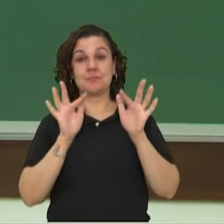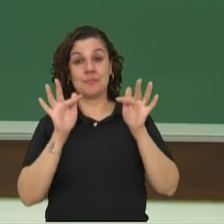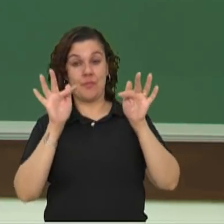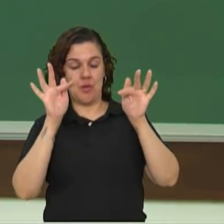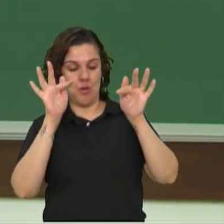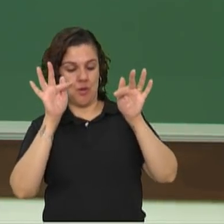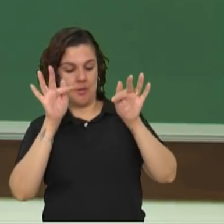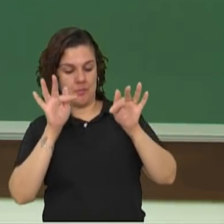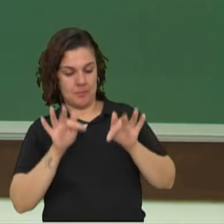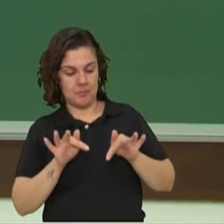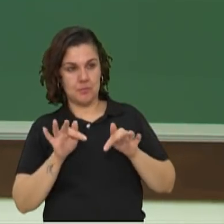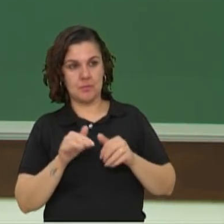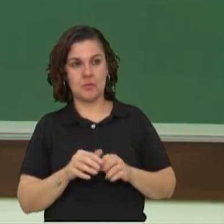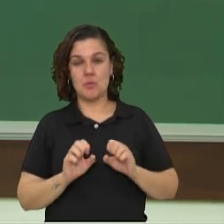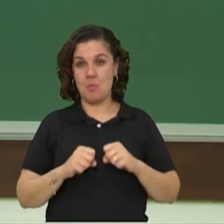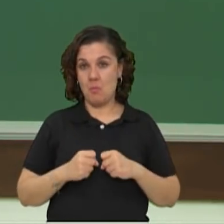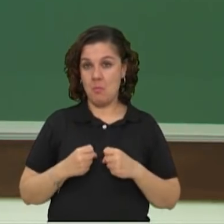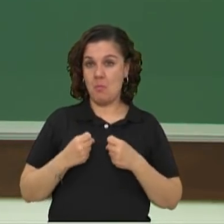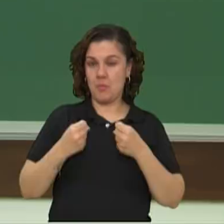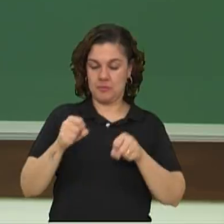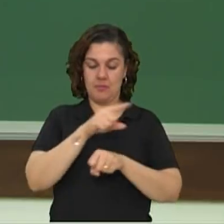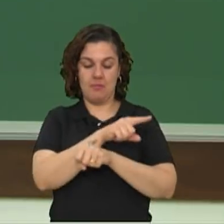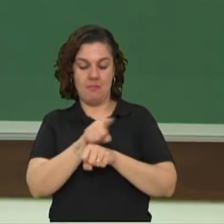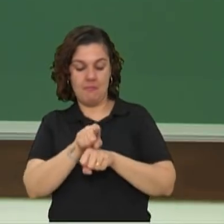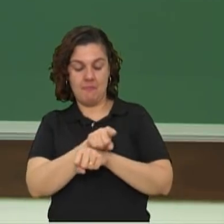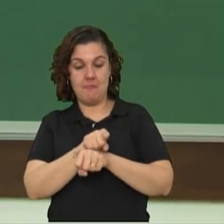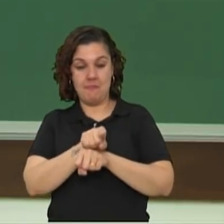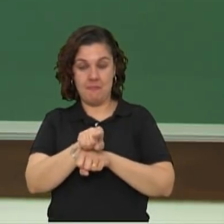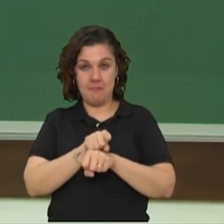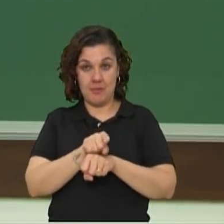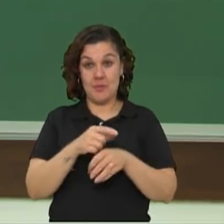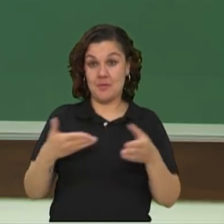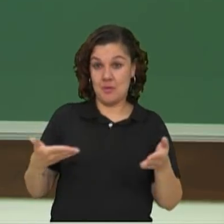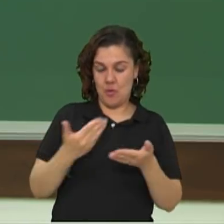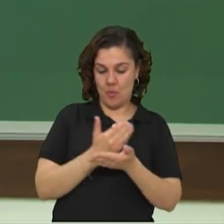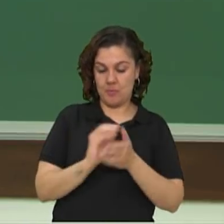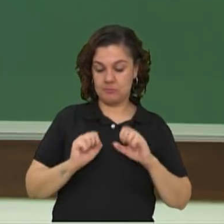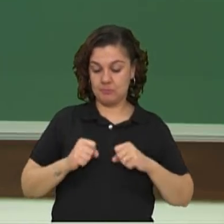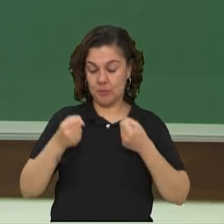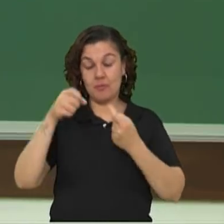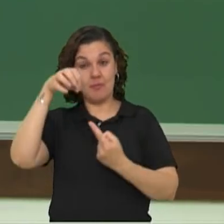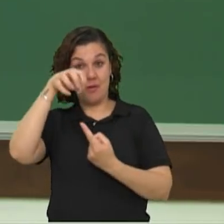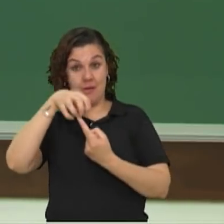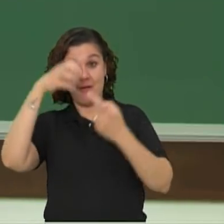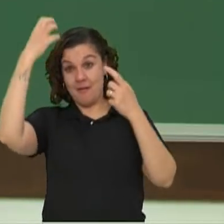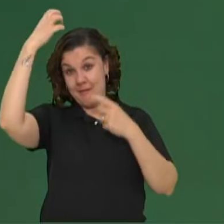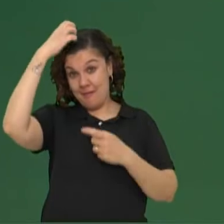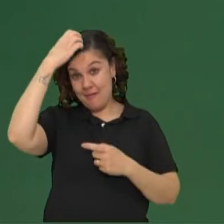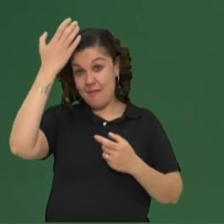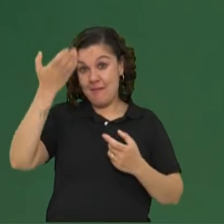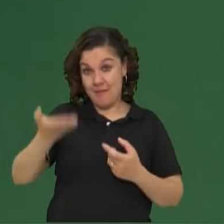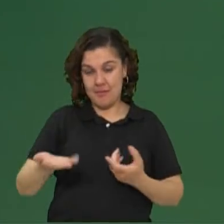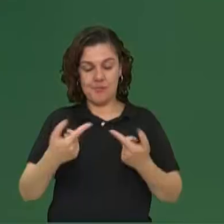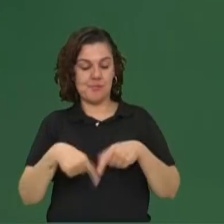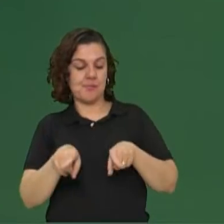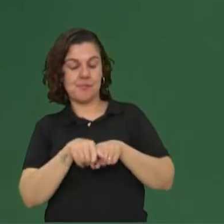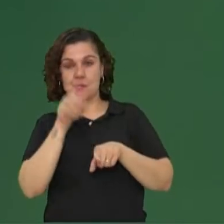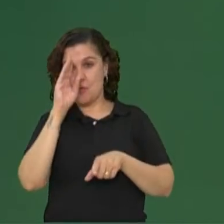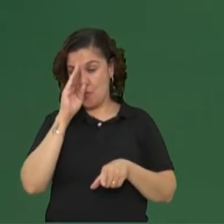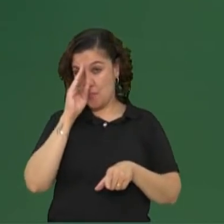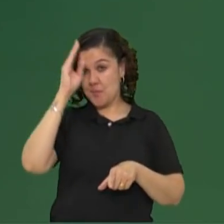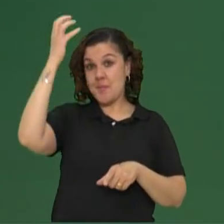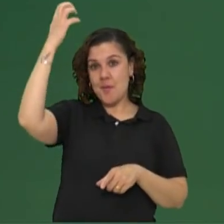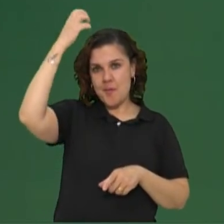fim do poder do senhor feudal, quem começou a realmente ter poder foram os reis, né? Então, o principal rei, assim, que